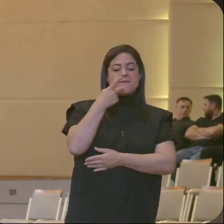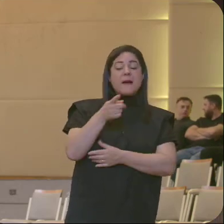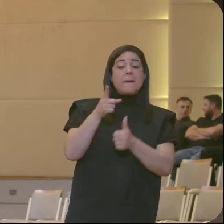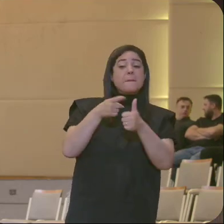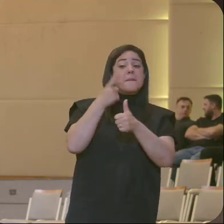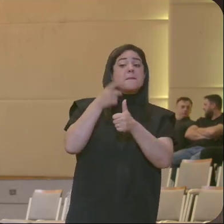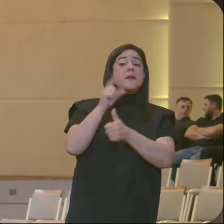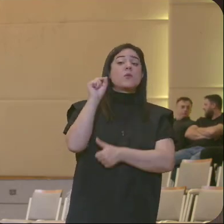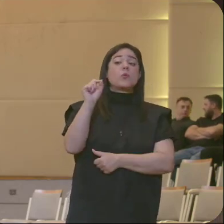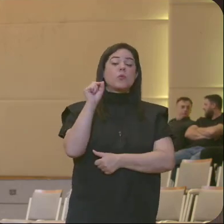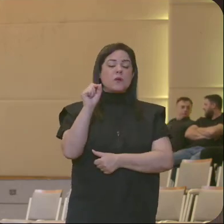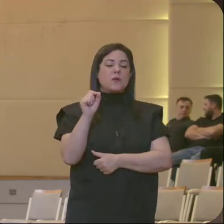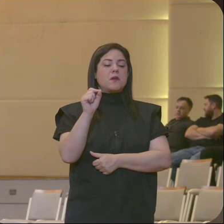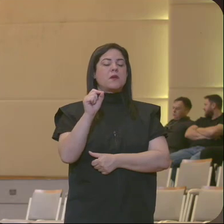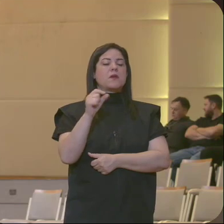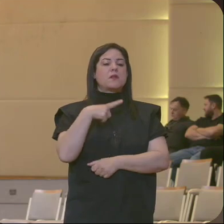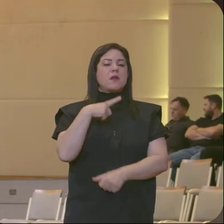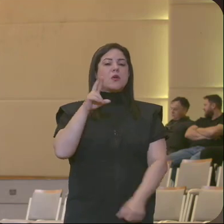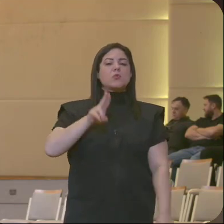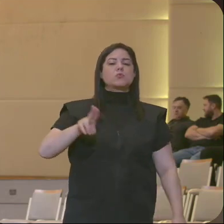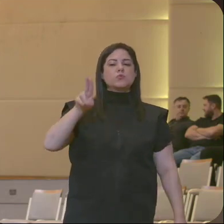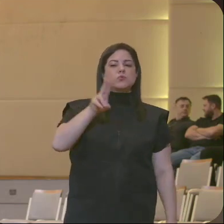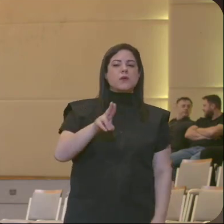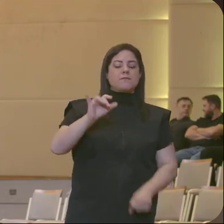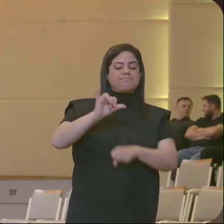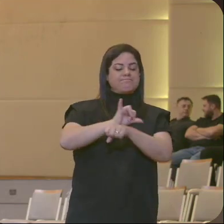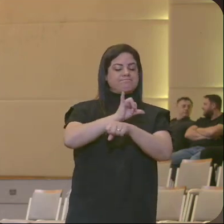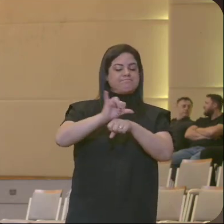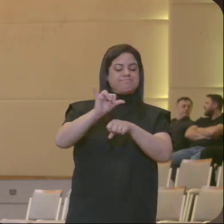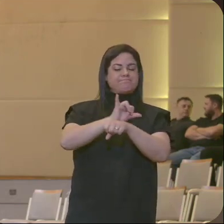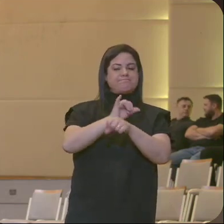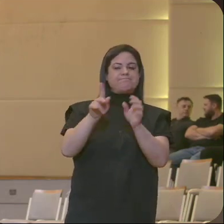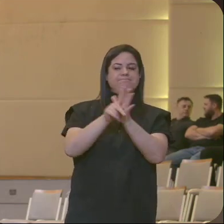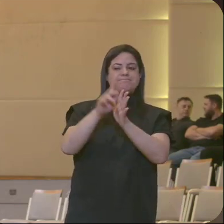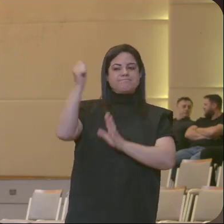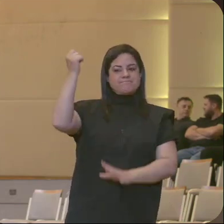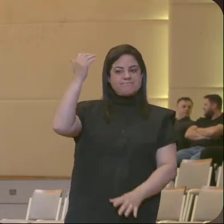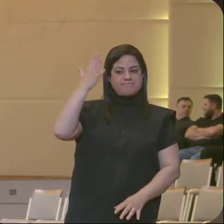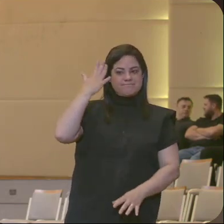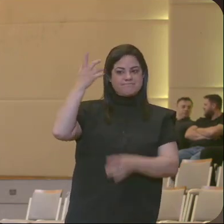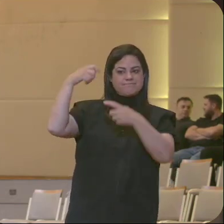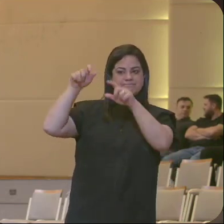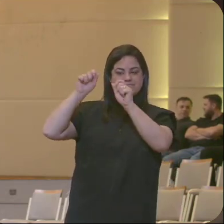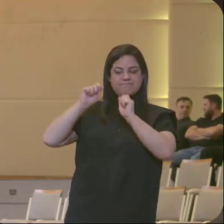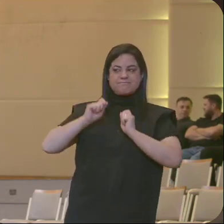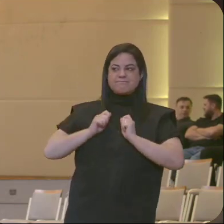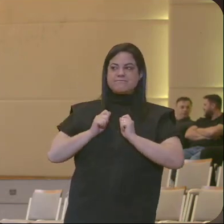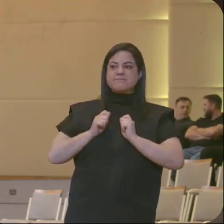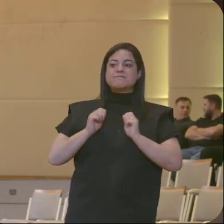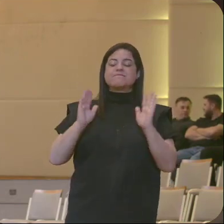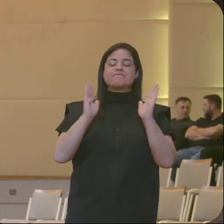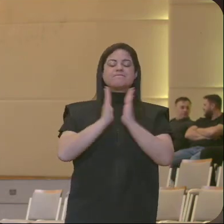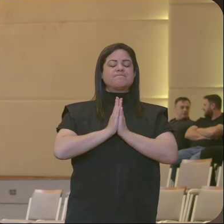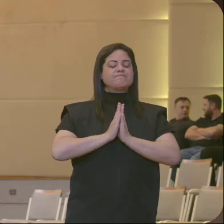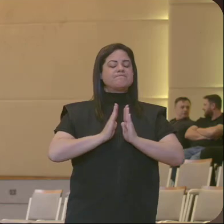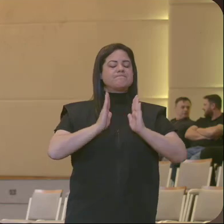lugar, usando um meio da graça que Ele nos dá.